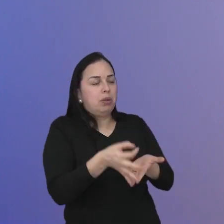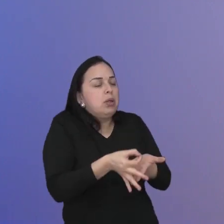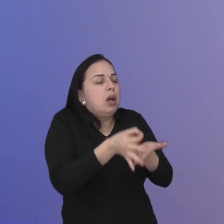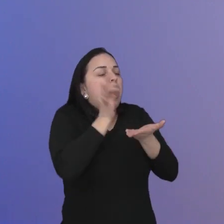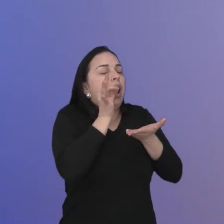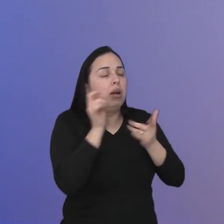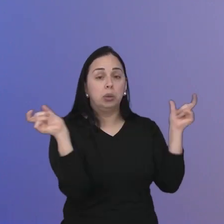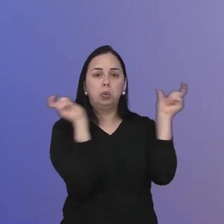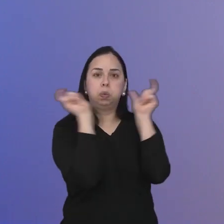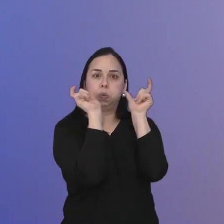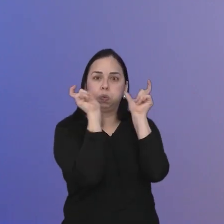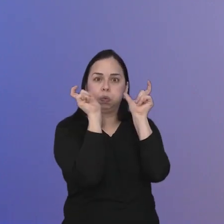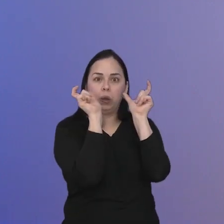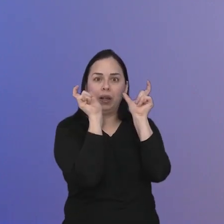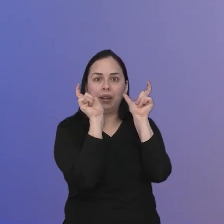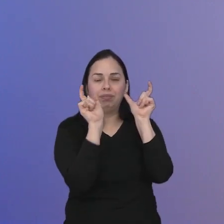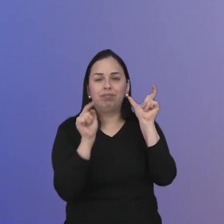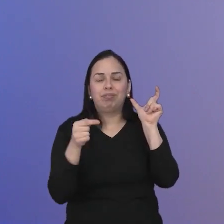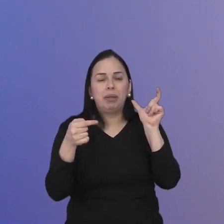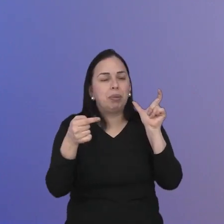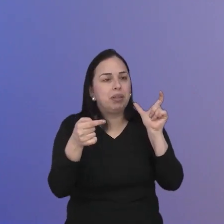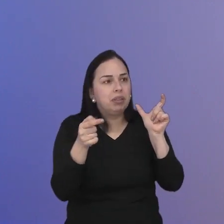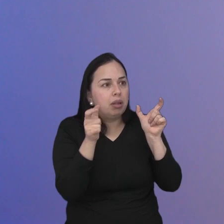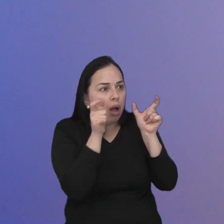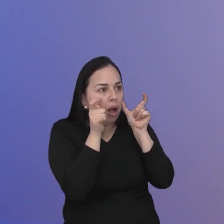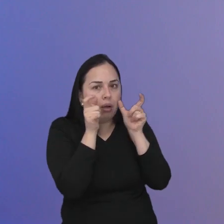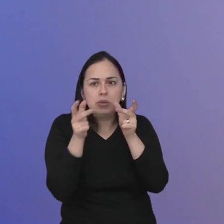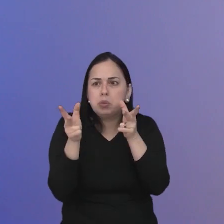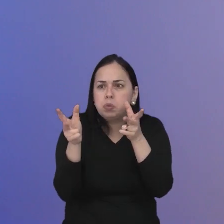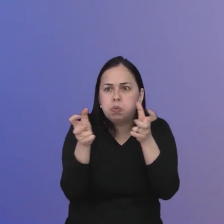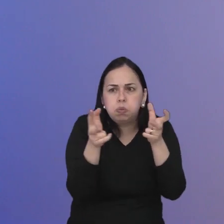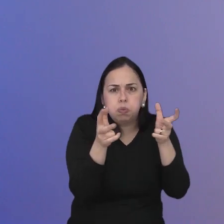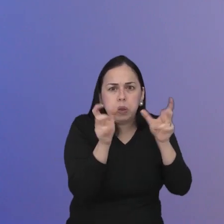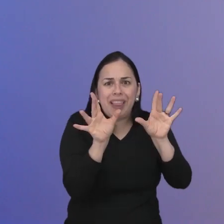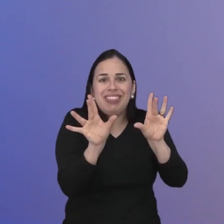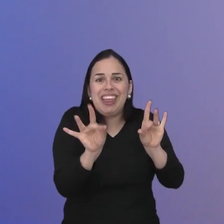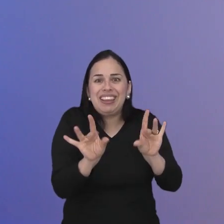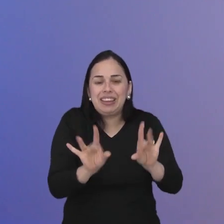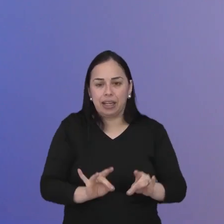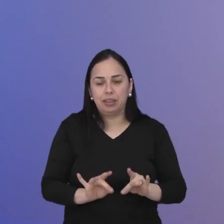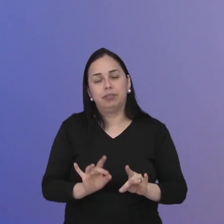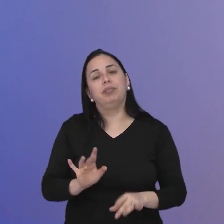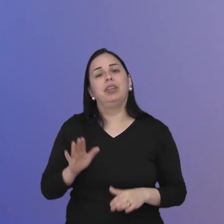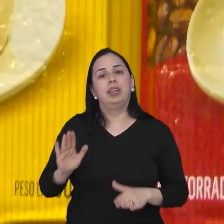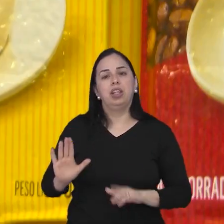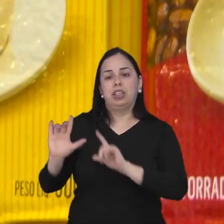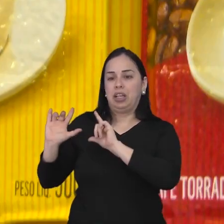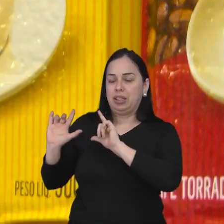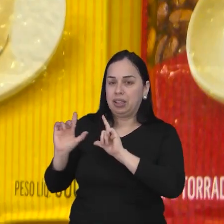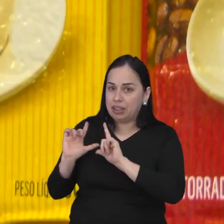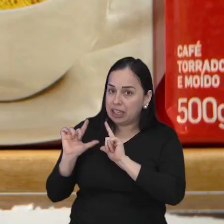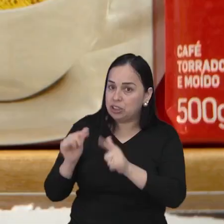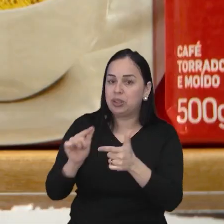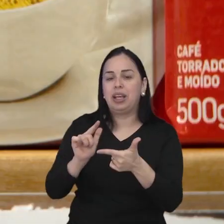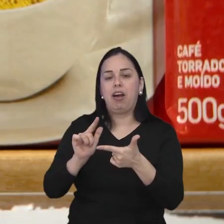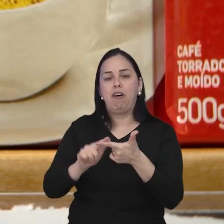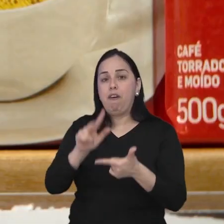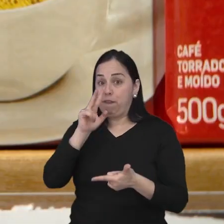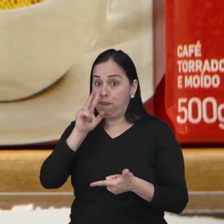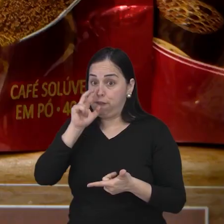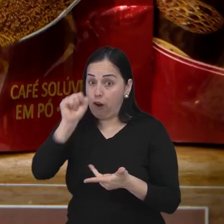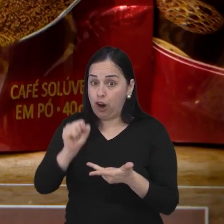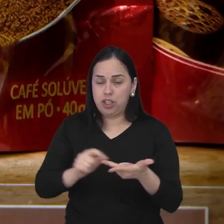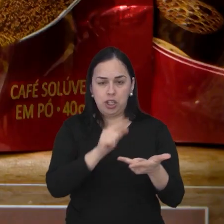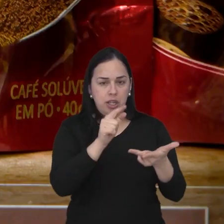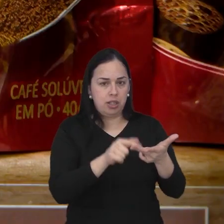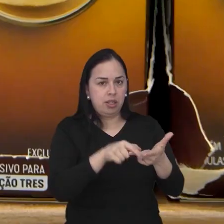faz você despertar. Então, ela faz você notar situações mais detalhistas. Tradicional, extra